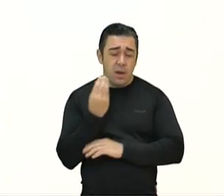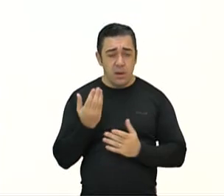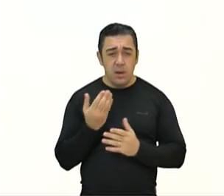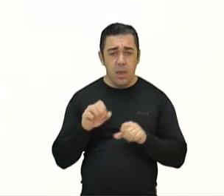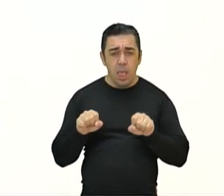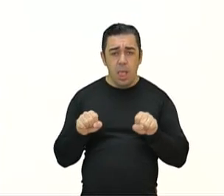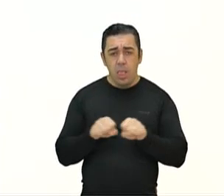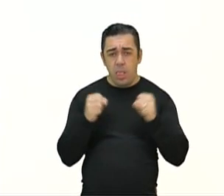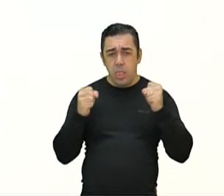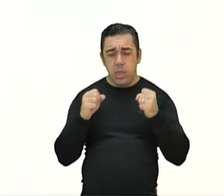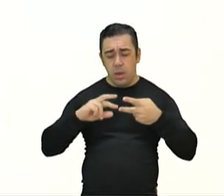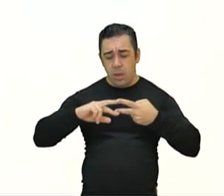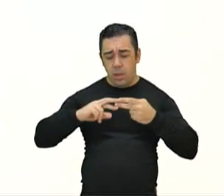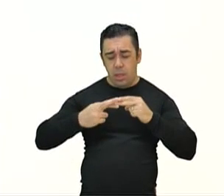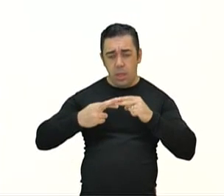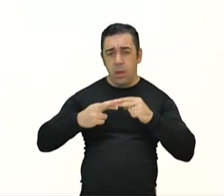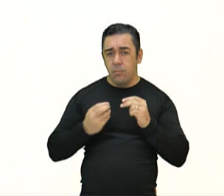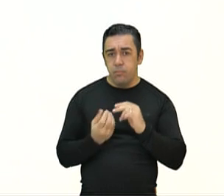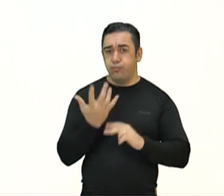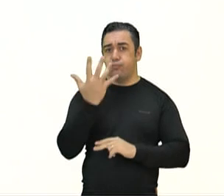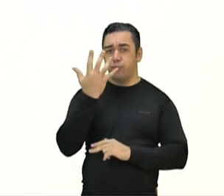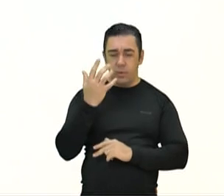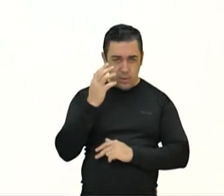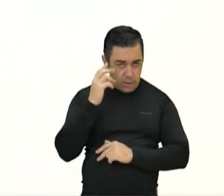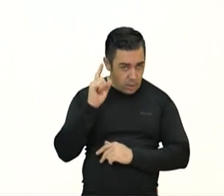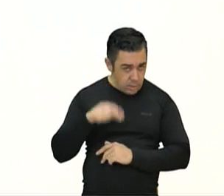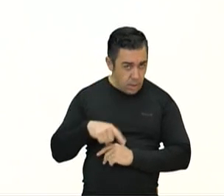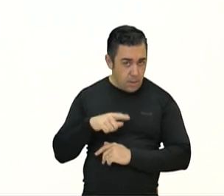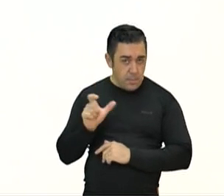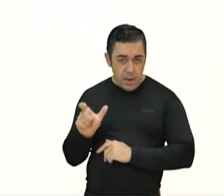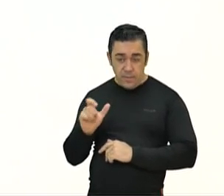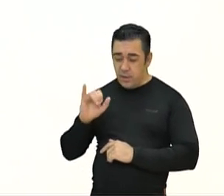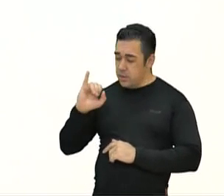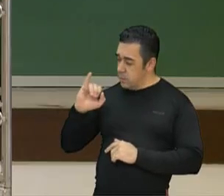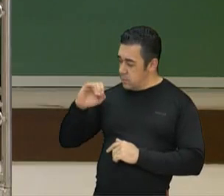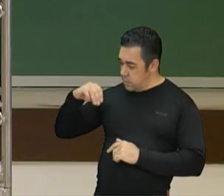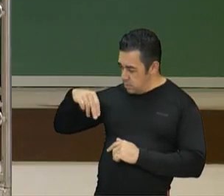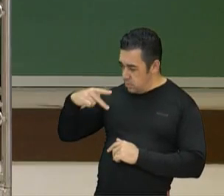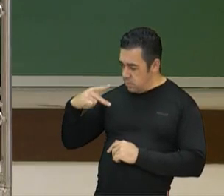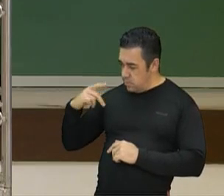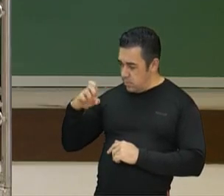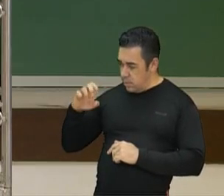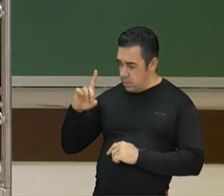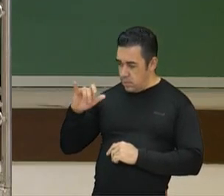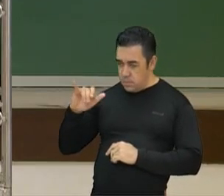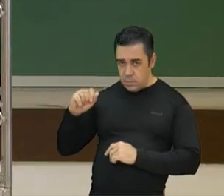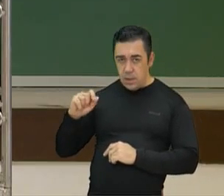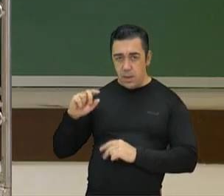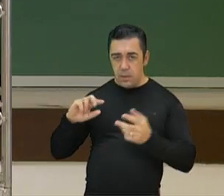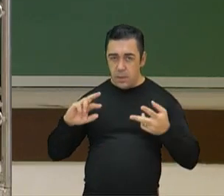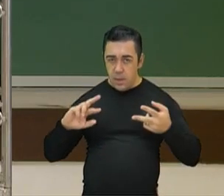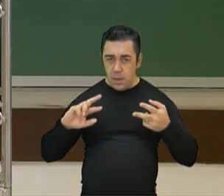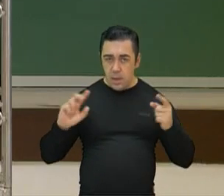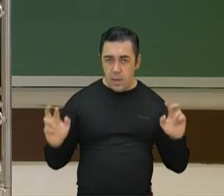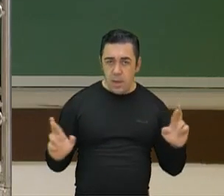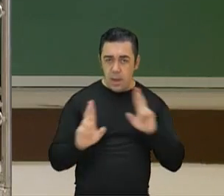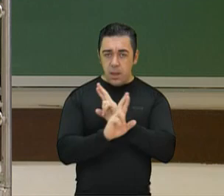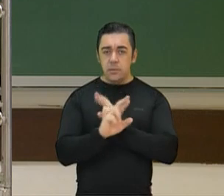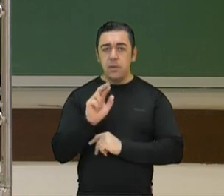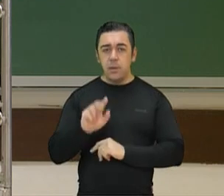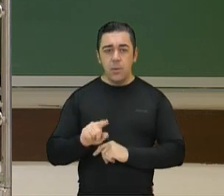elétrica. É bom familiarizar já com esse termo aqui, impedância, a resistência, né?